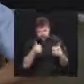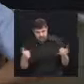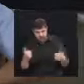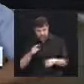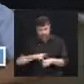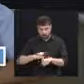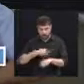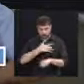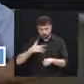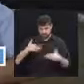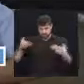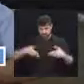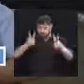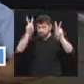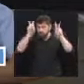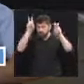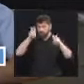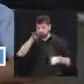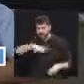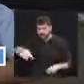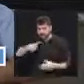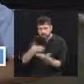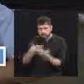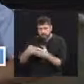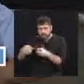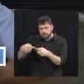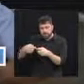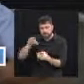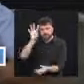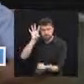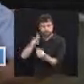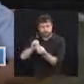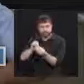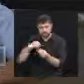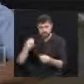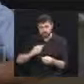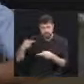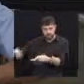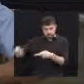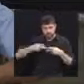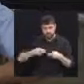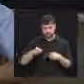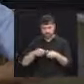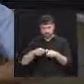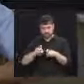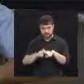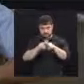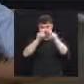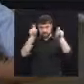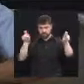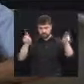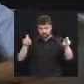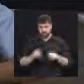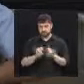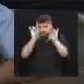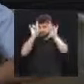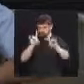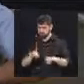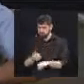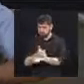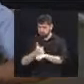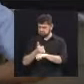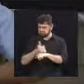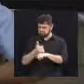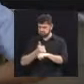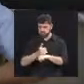Olá, o Momento Saúde de hoje vai falar sobre medicina integrativa. E para isso nós convidamos um médico ginecologista e especialista no